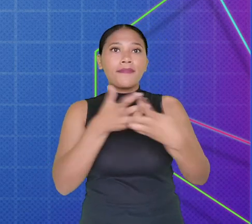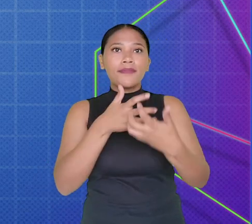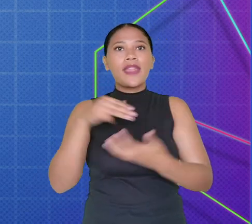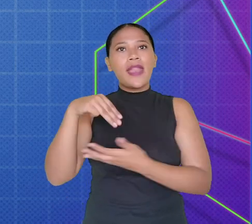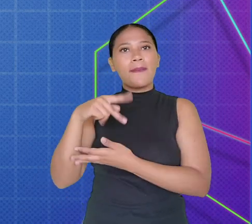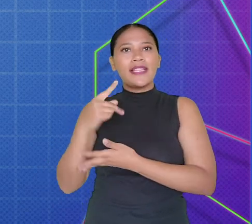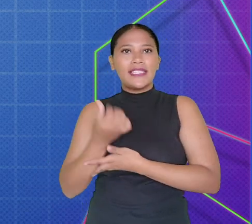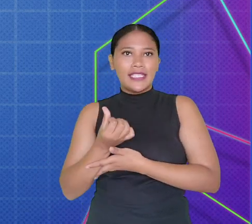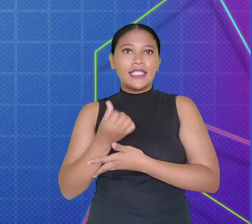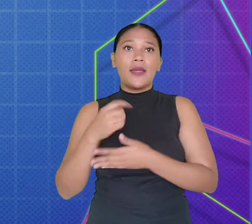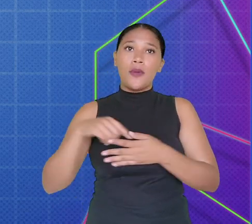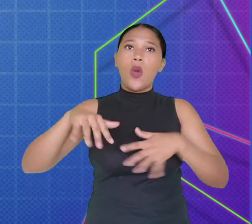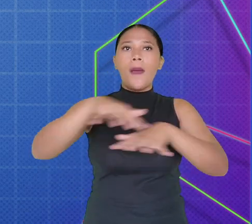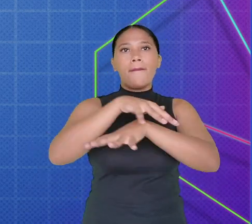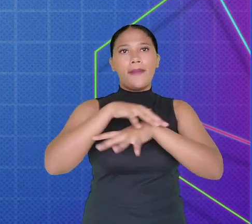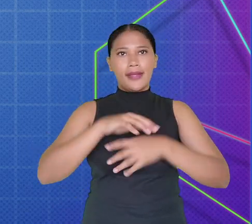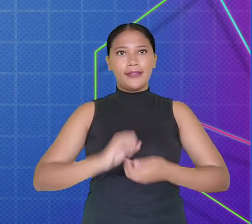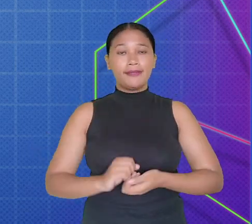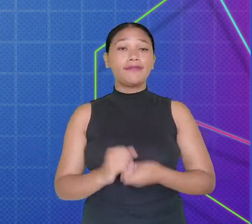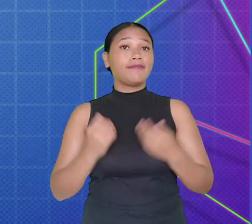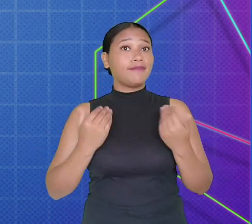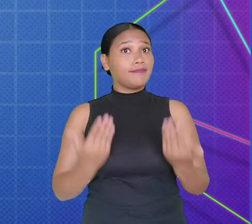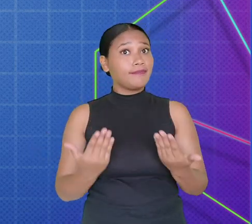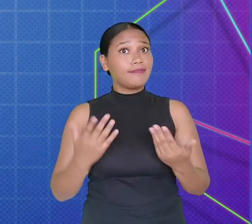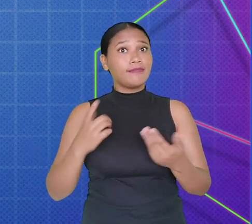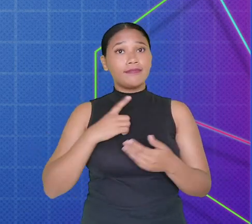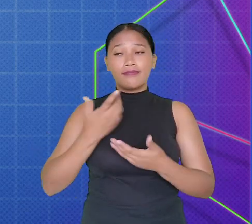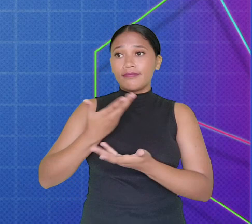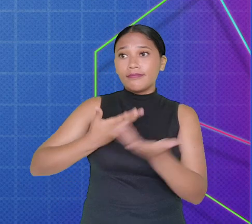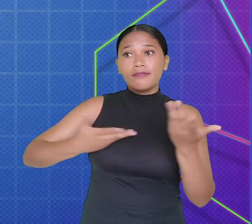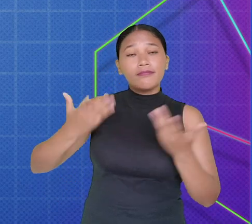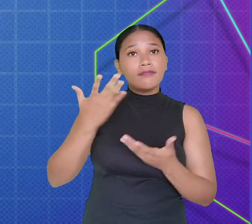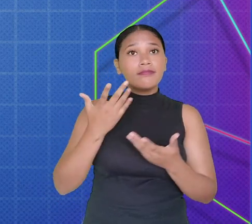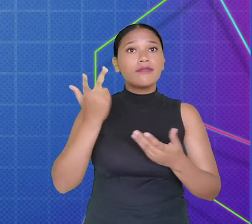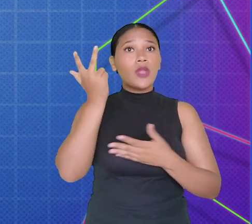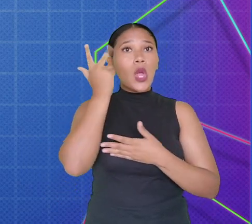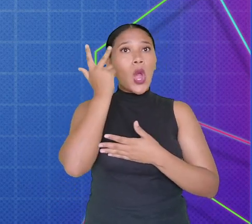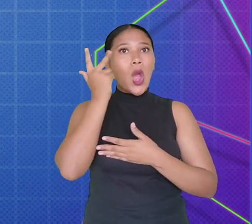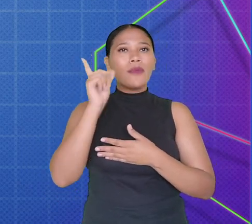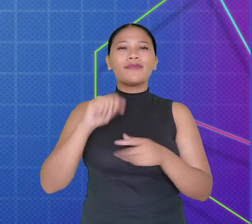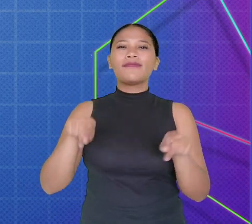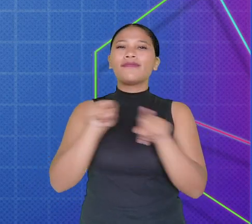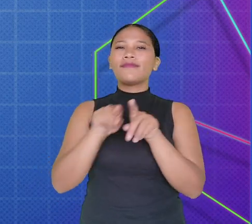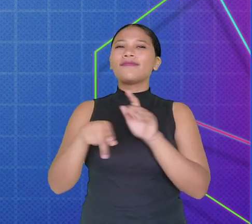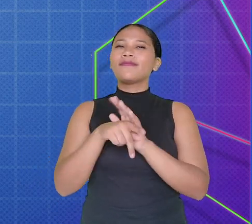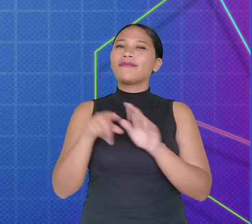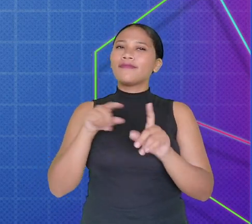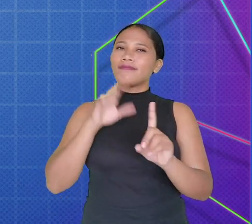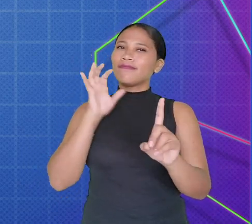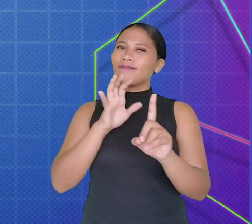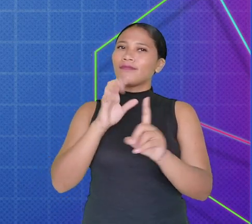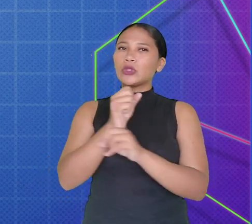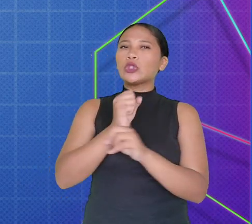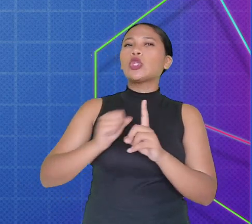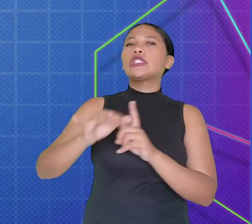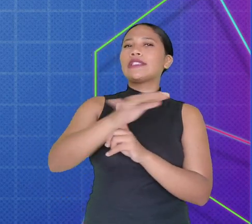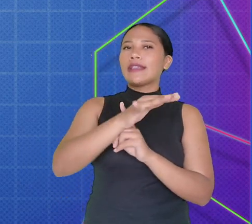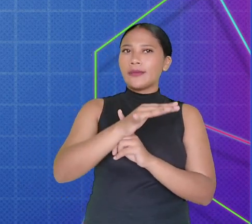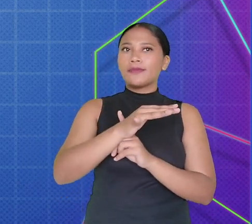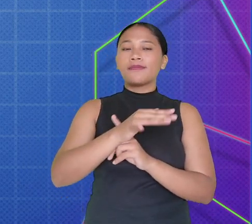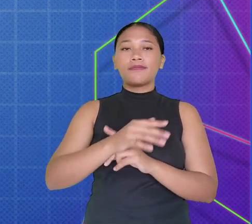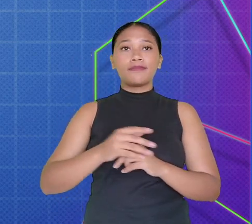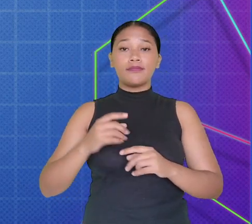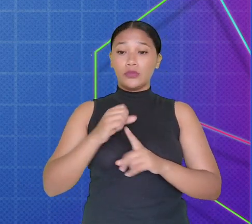com personagens não jogáveis e o ambiente. Finalmente, as interações orgânicas também podem ter um grande impacto na